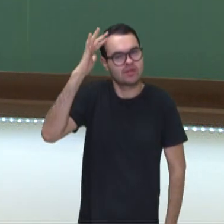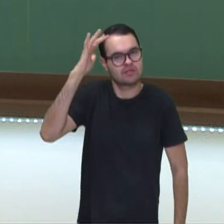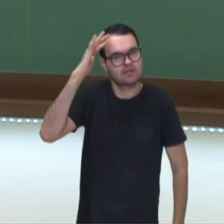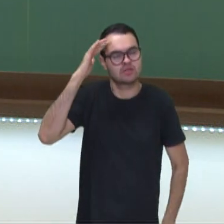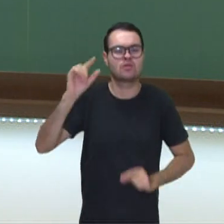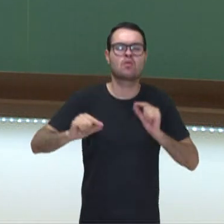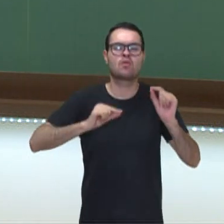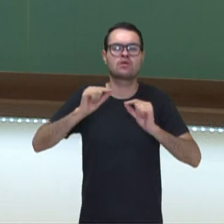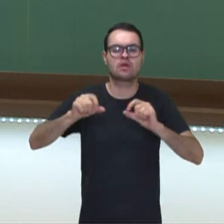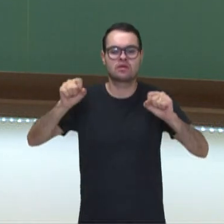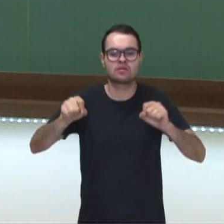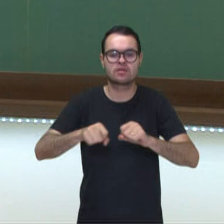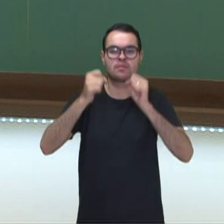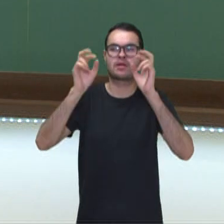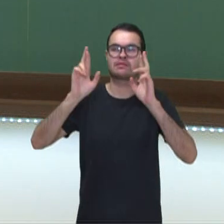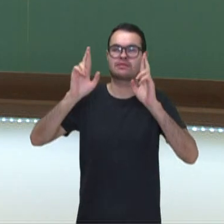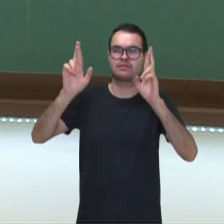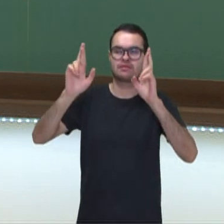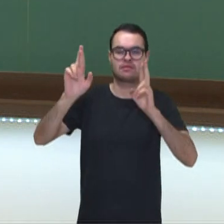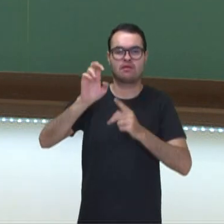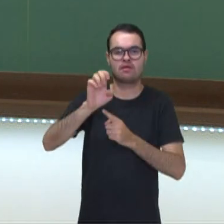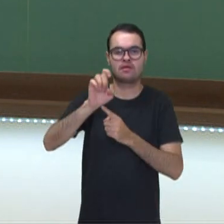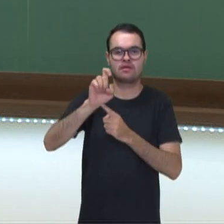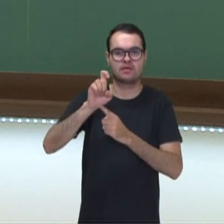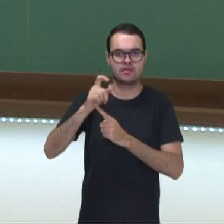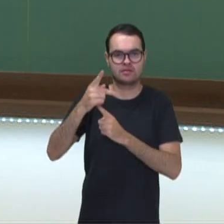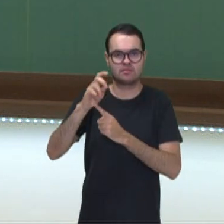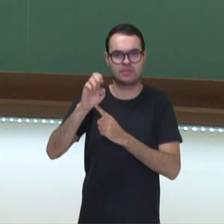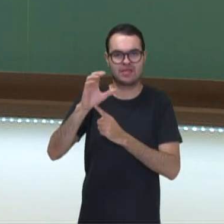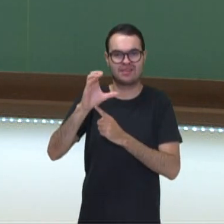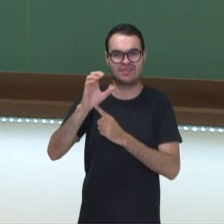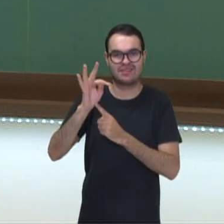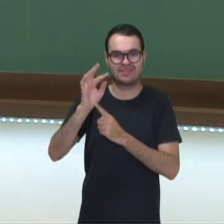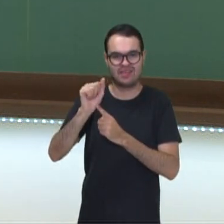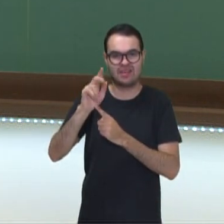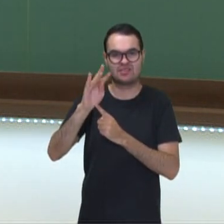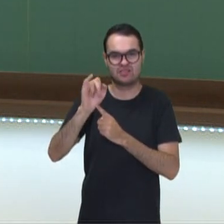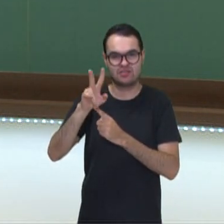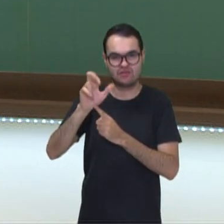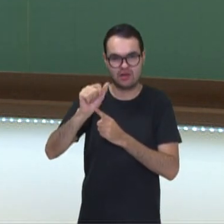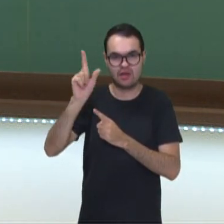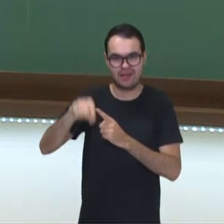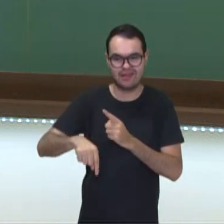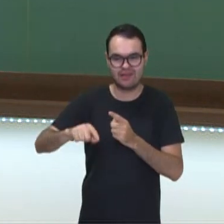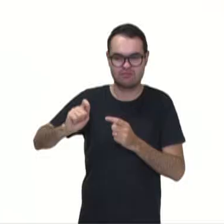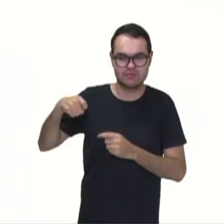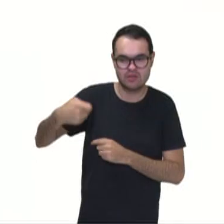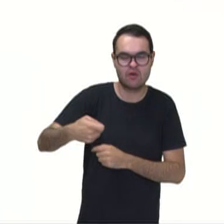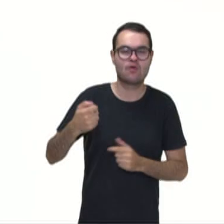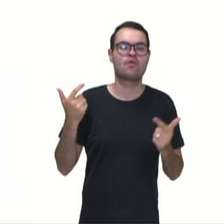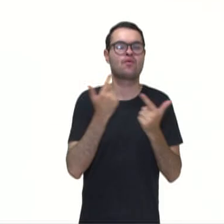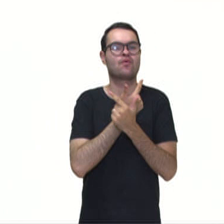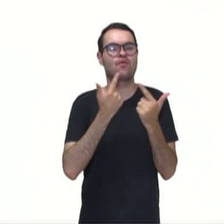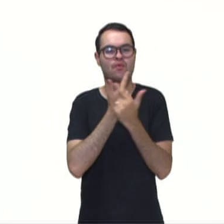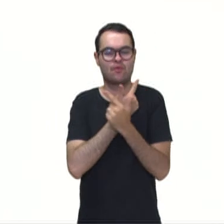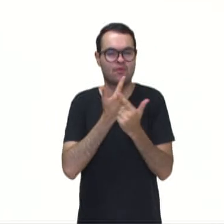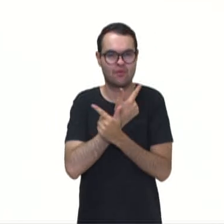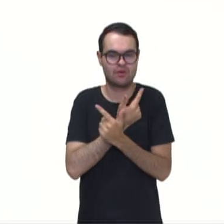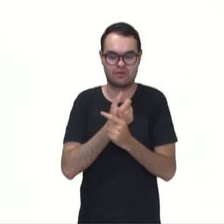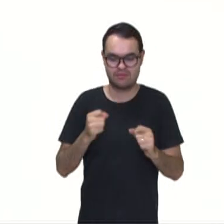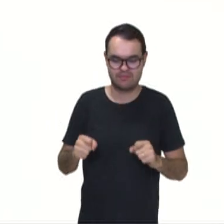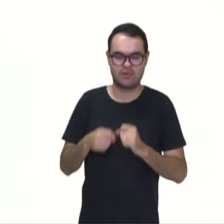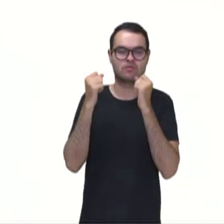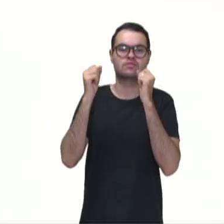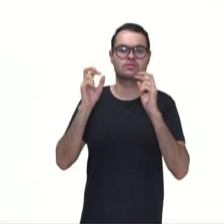que é essa quebra de expectativa que a gente pode definir como humor, né? O que produz o humor é a quebra de